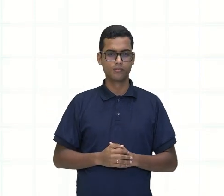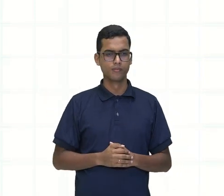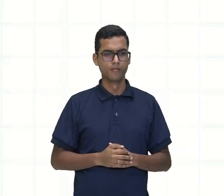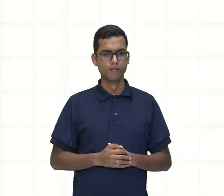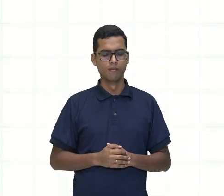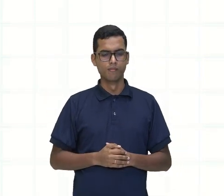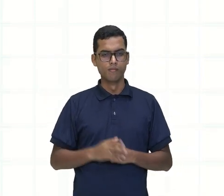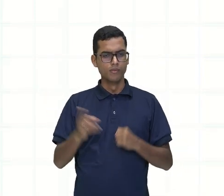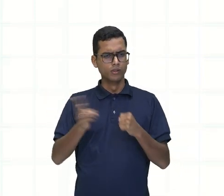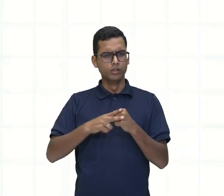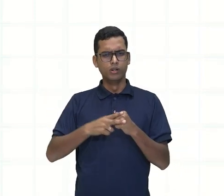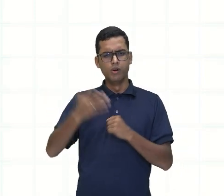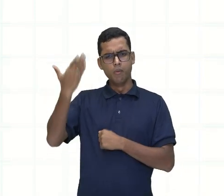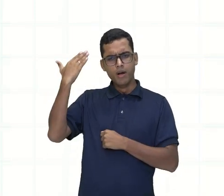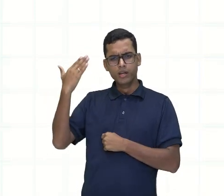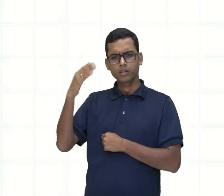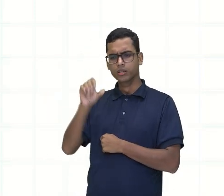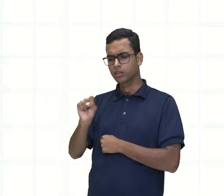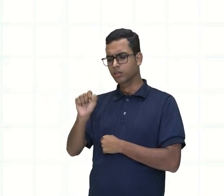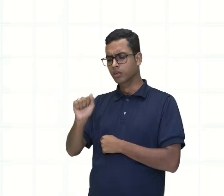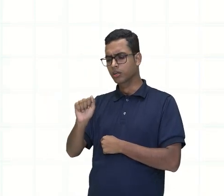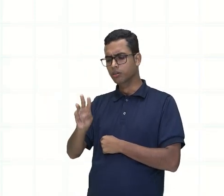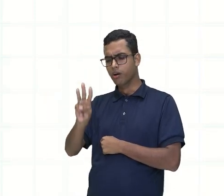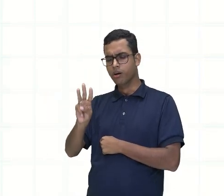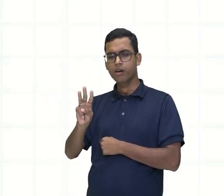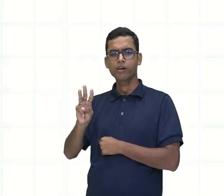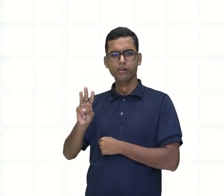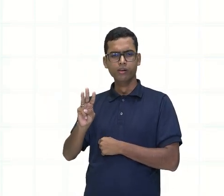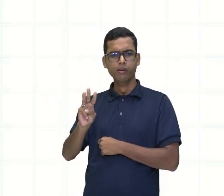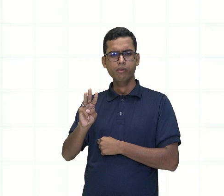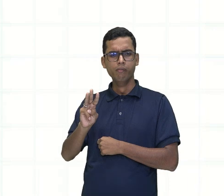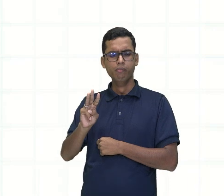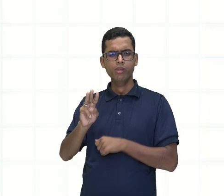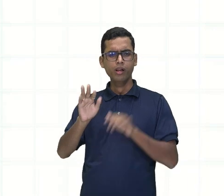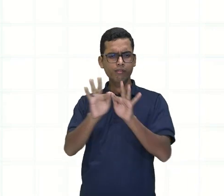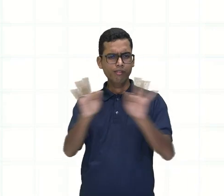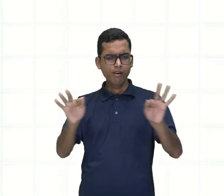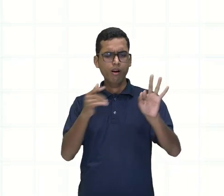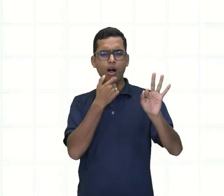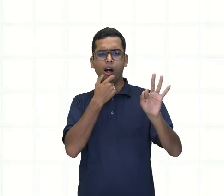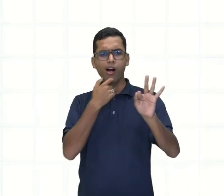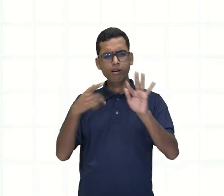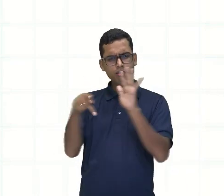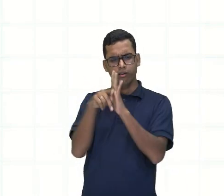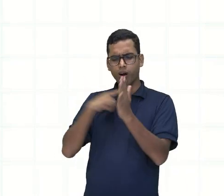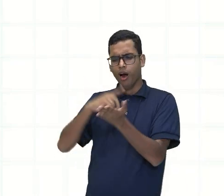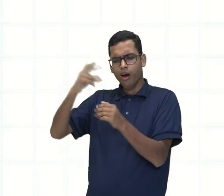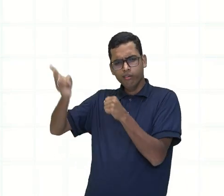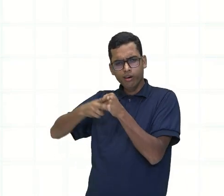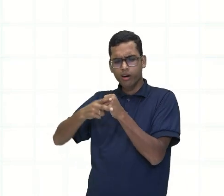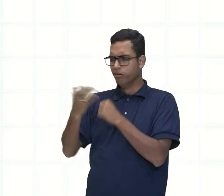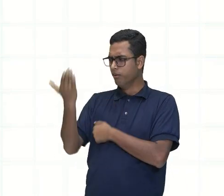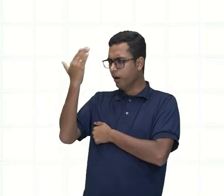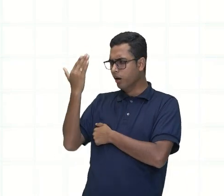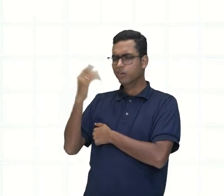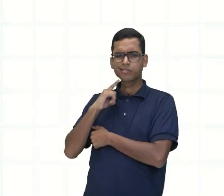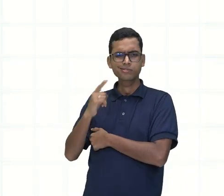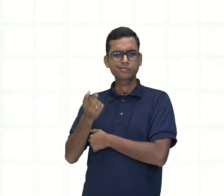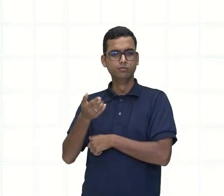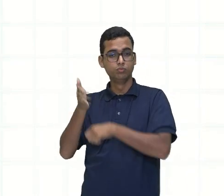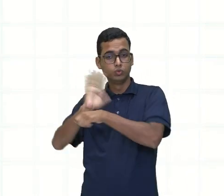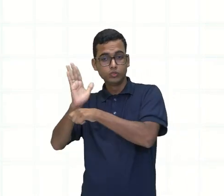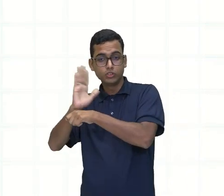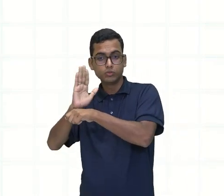verbo see, no passado. Eu vi um quando? Esse filme? Ontem. Então, o verbo tem que estar concordando com o passado, né? Eu